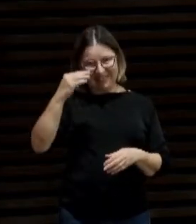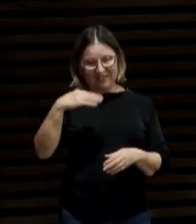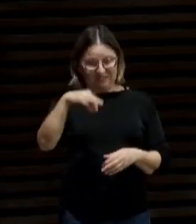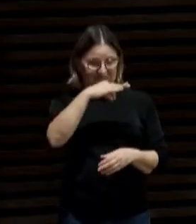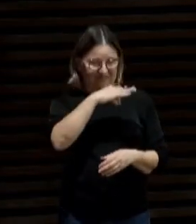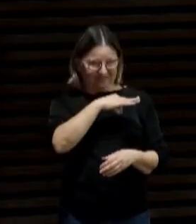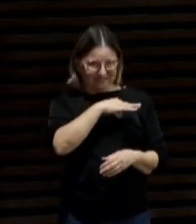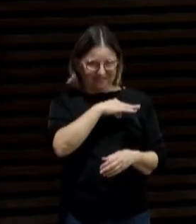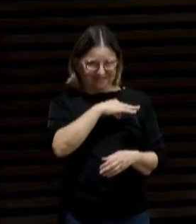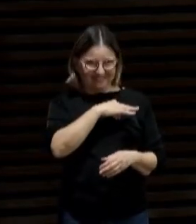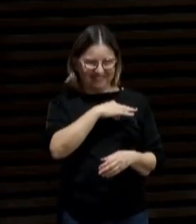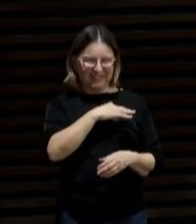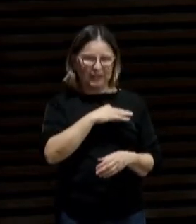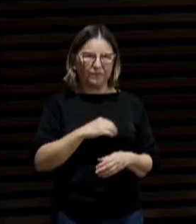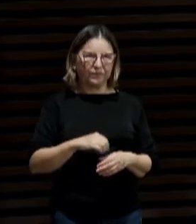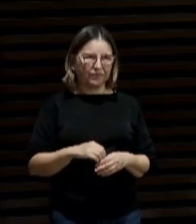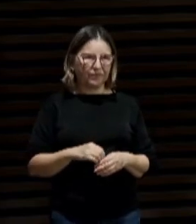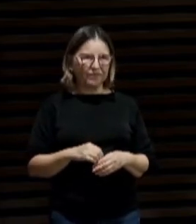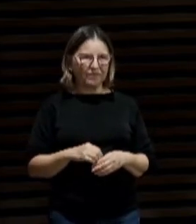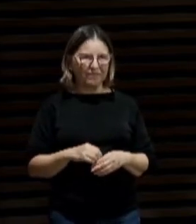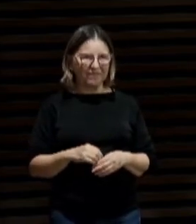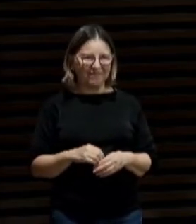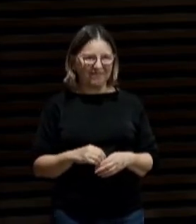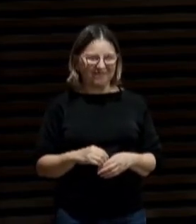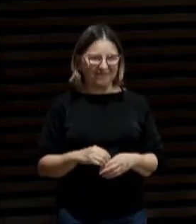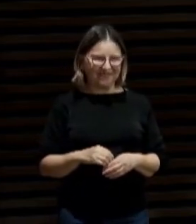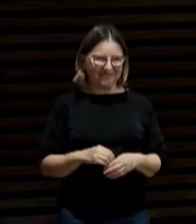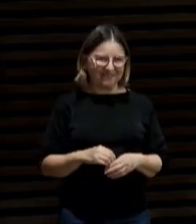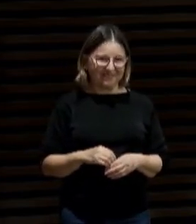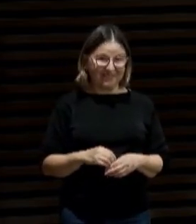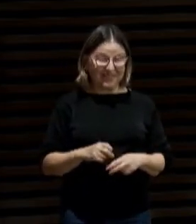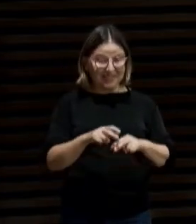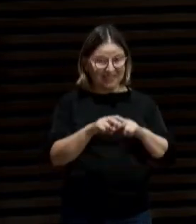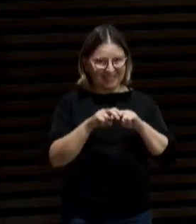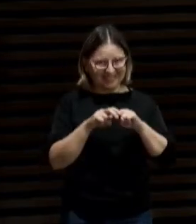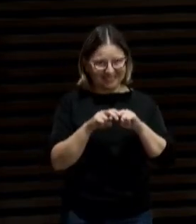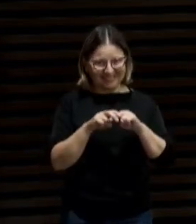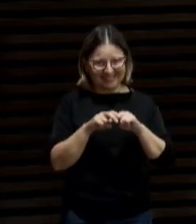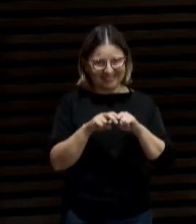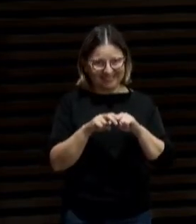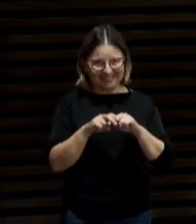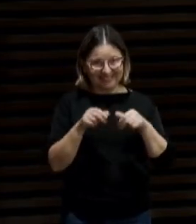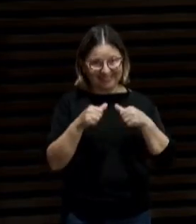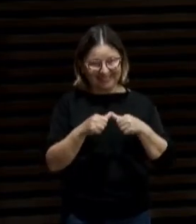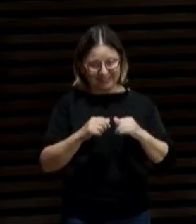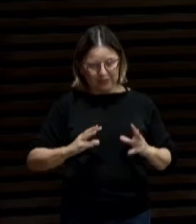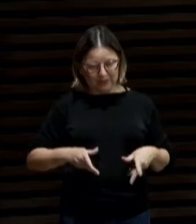caído como esse aqui. Isso não é conveniente, meus amados. Por isso, nesse